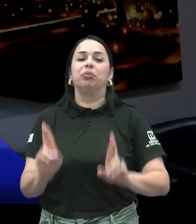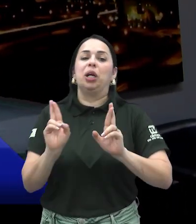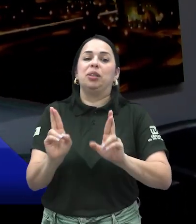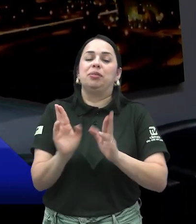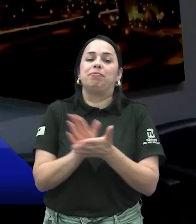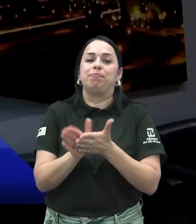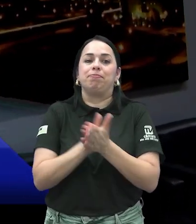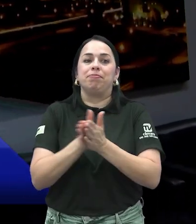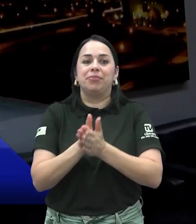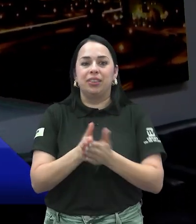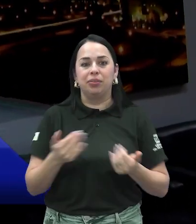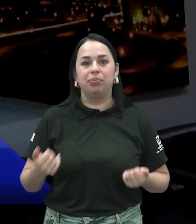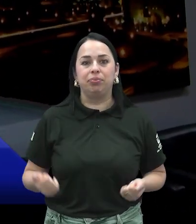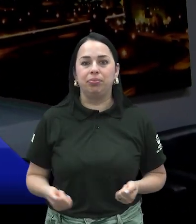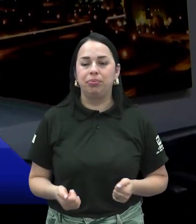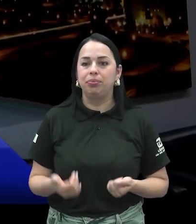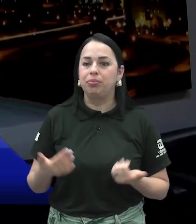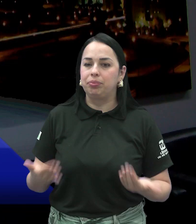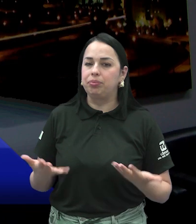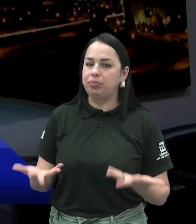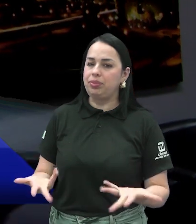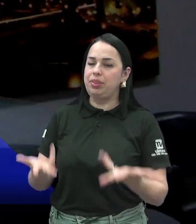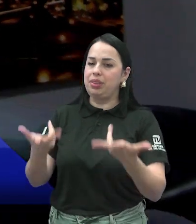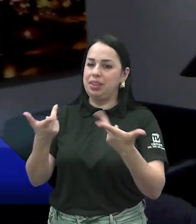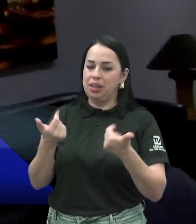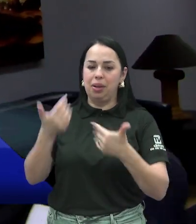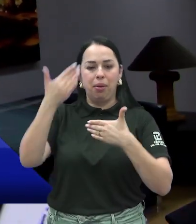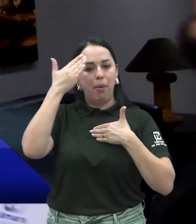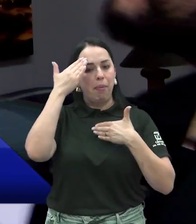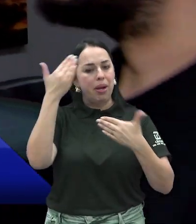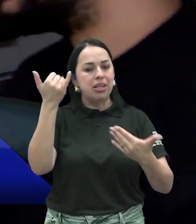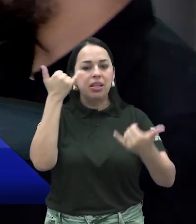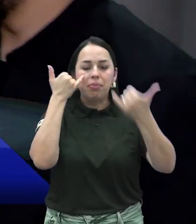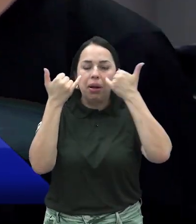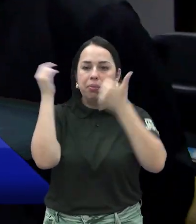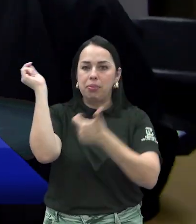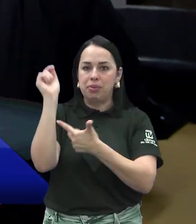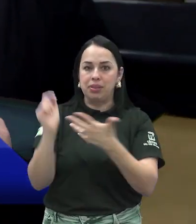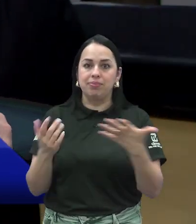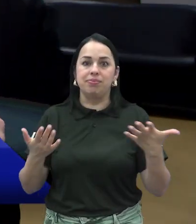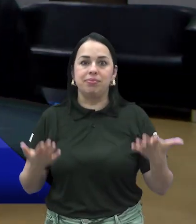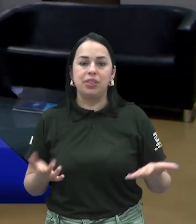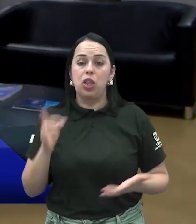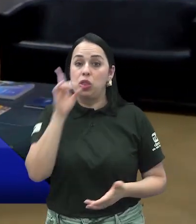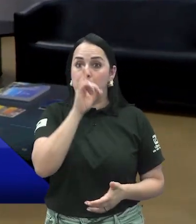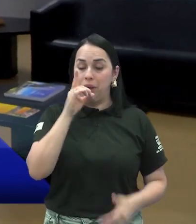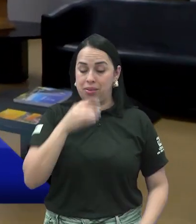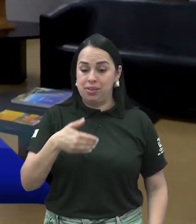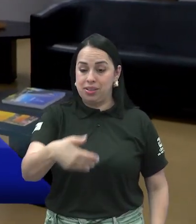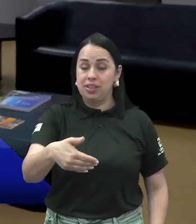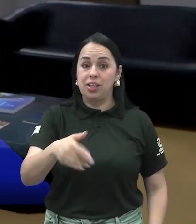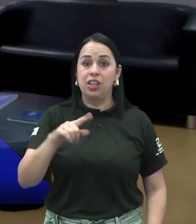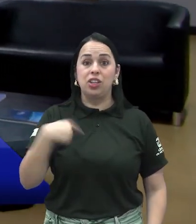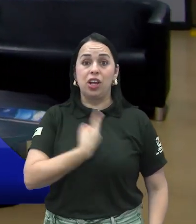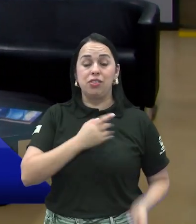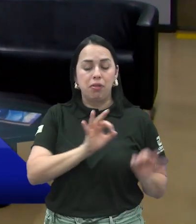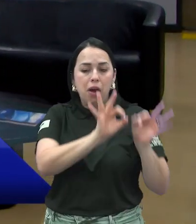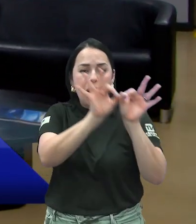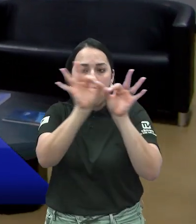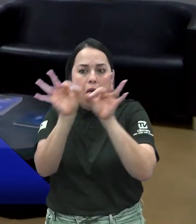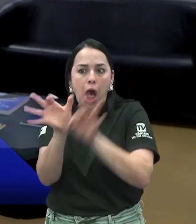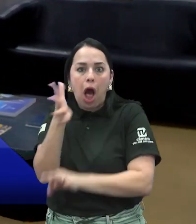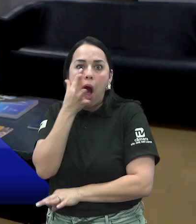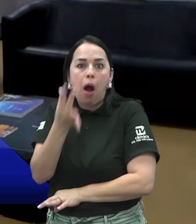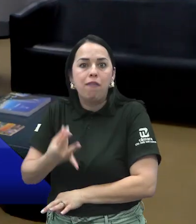do nosso 7 de setembro no Prefeitura de São José dos Campos. Maravilha, Carlos. Muito obrigado pela sua participação. Então é isso, né? Domingão é dia de acompanhar de pertinho